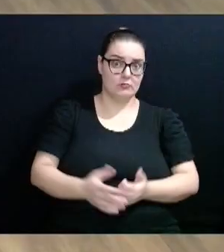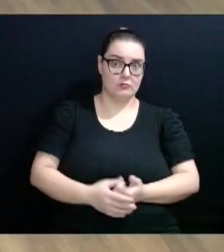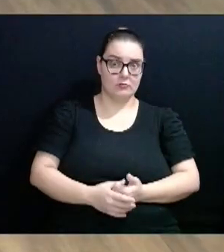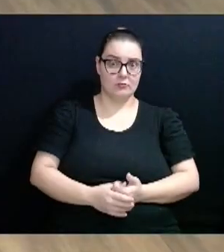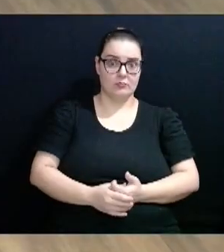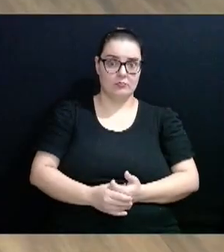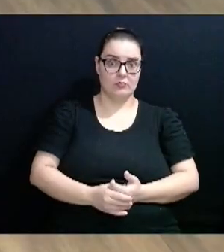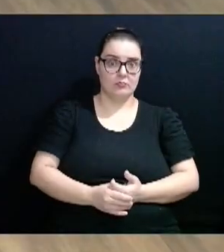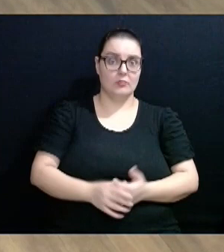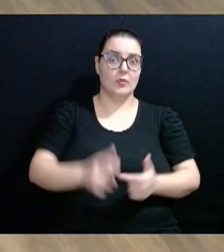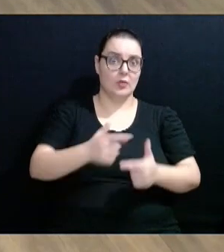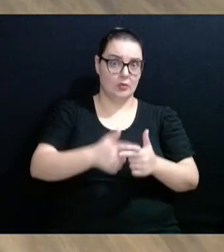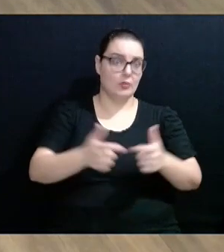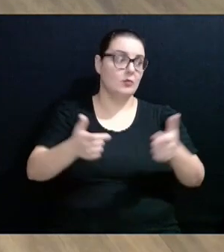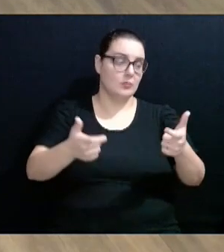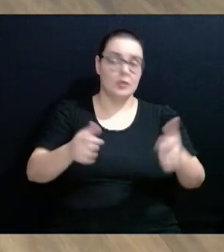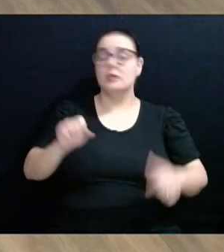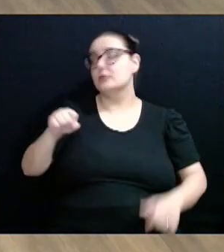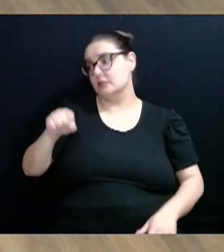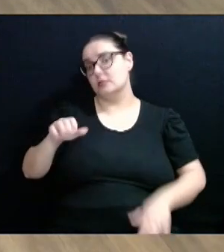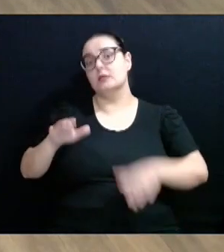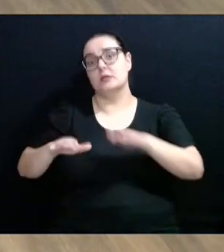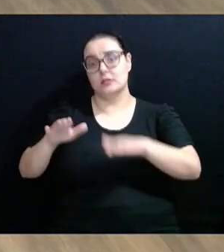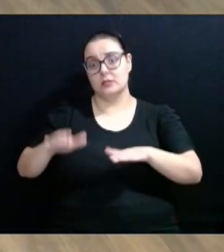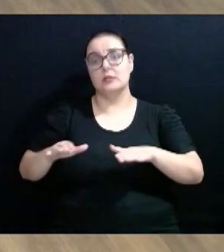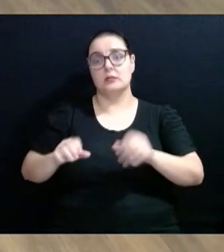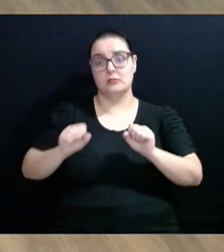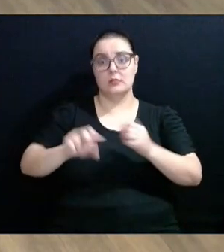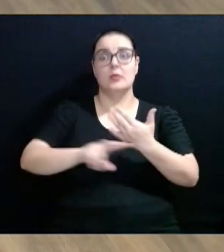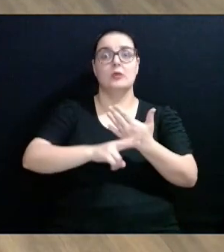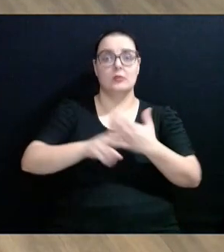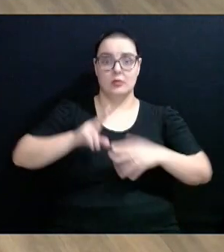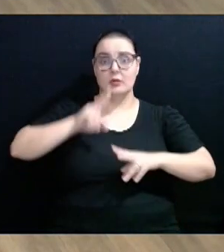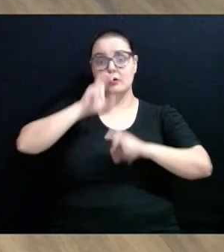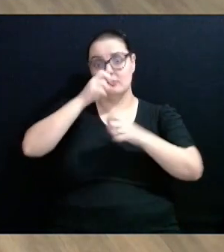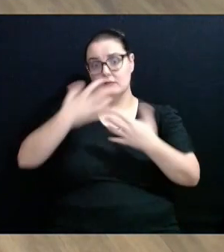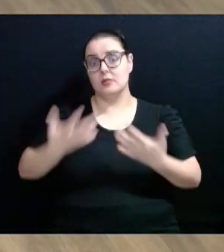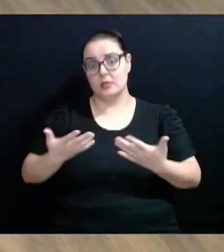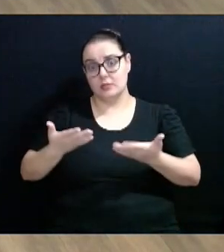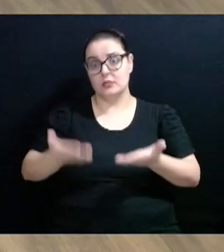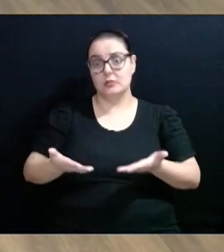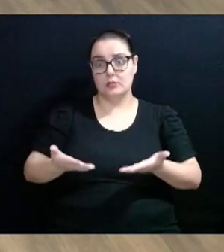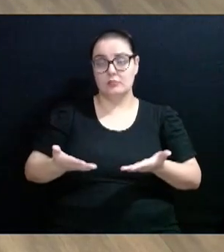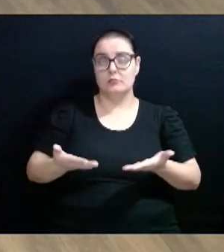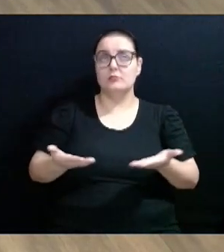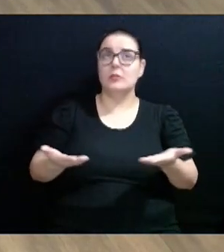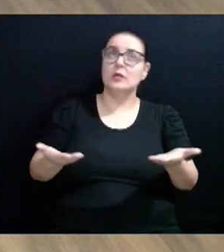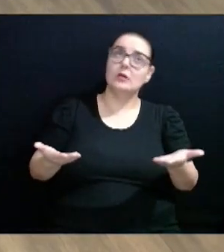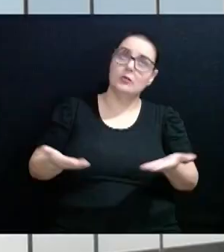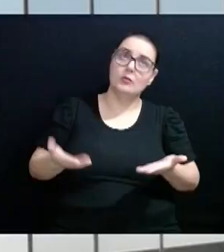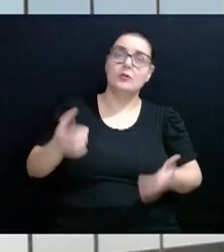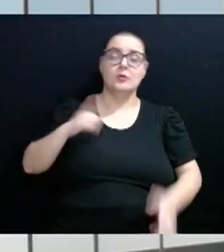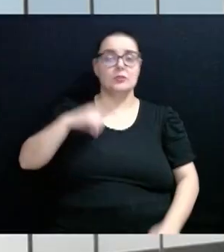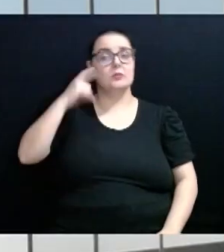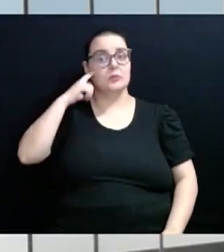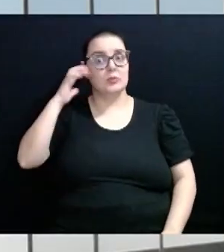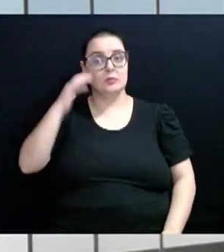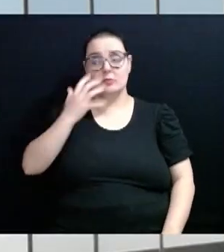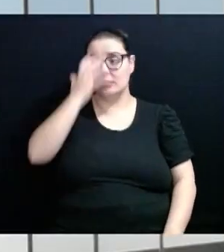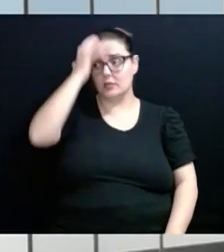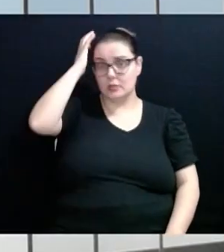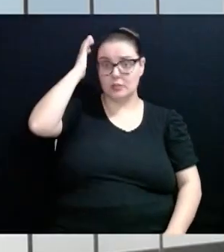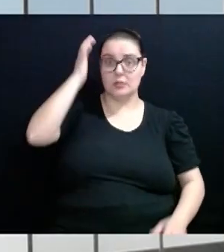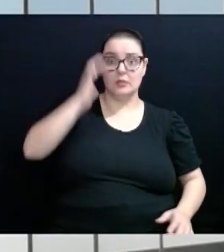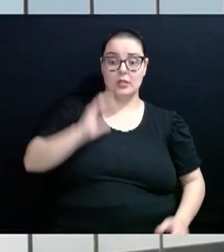vai ser maior. Às vezes pode atingir fortemente isso, né? Nós hoje temos que pensar, Carla, em cadeias de